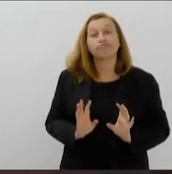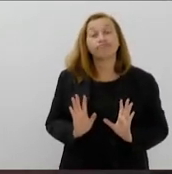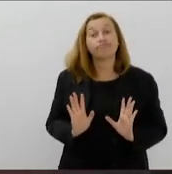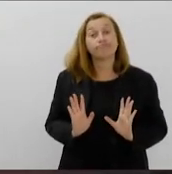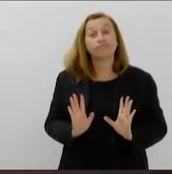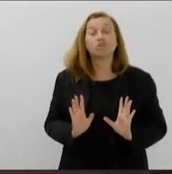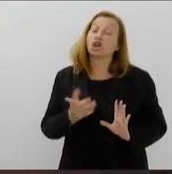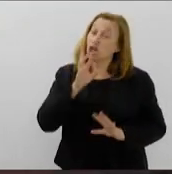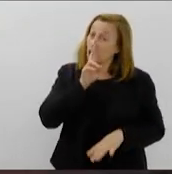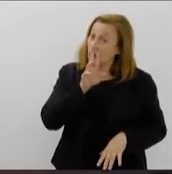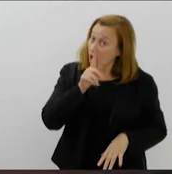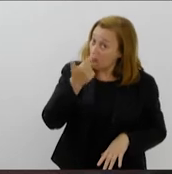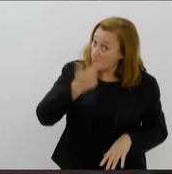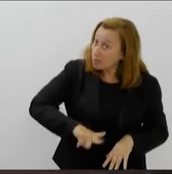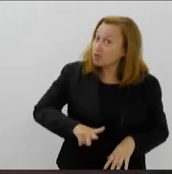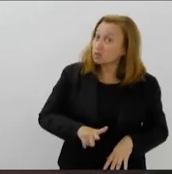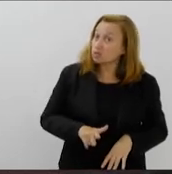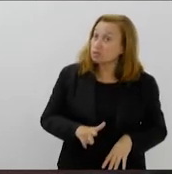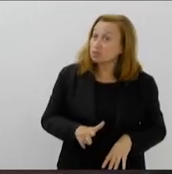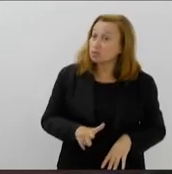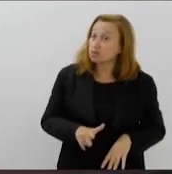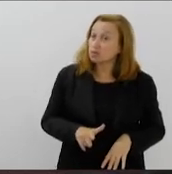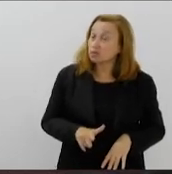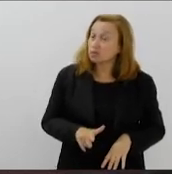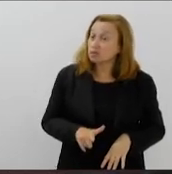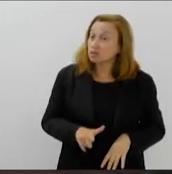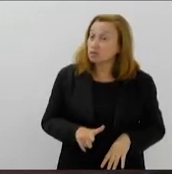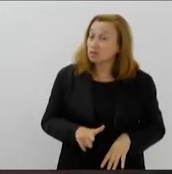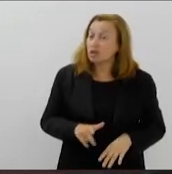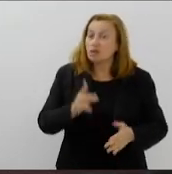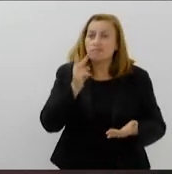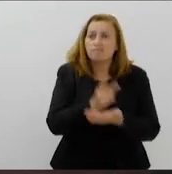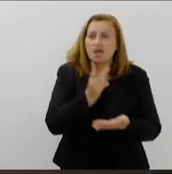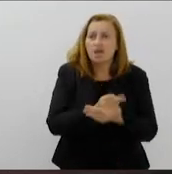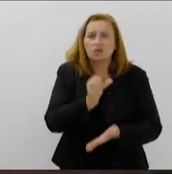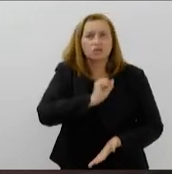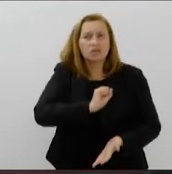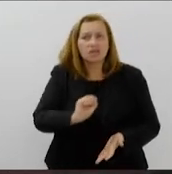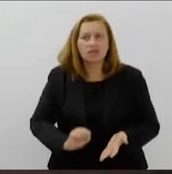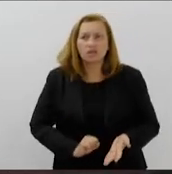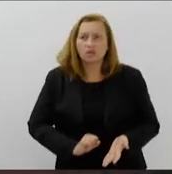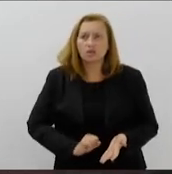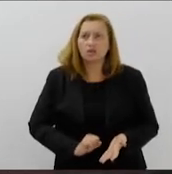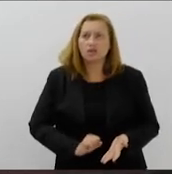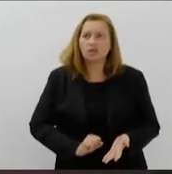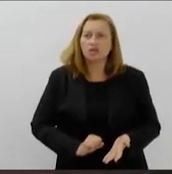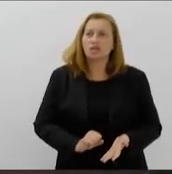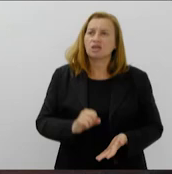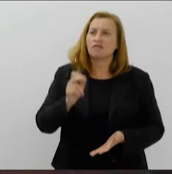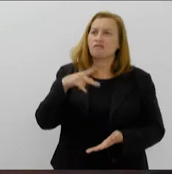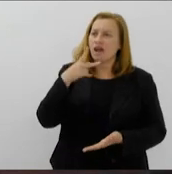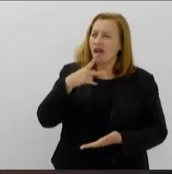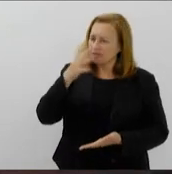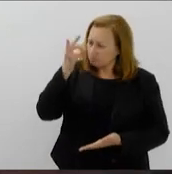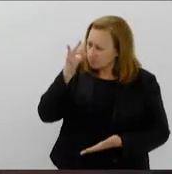E repito, ainda que o sacerdote tenha sido firme,